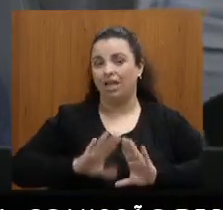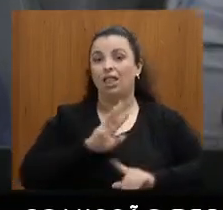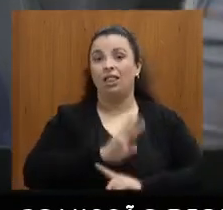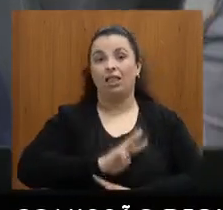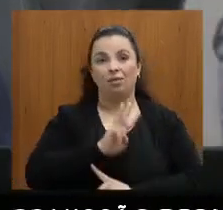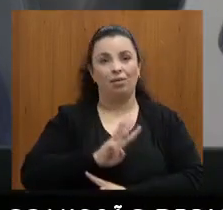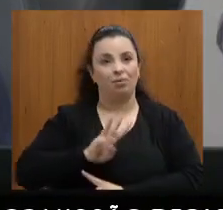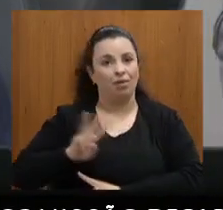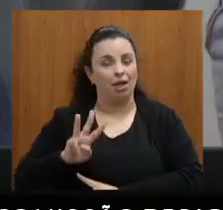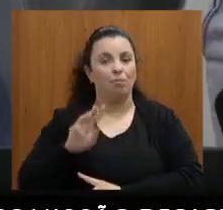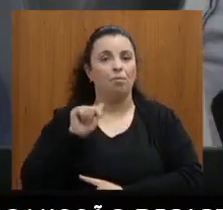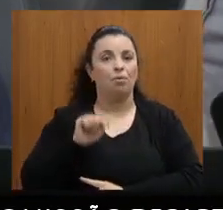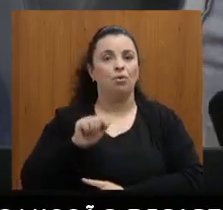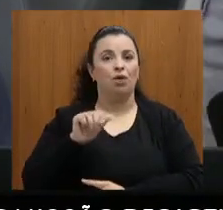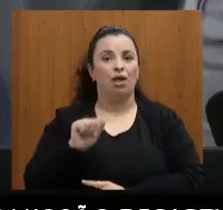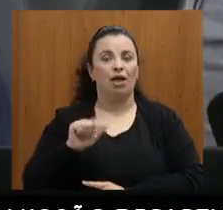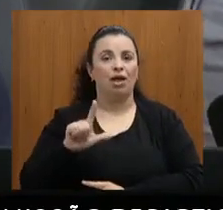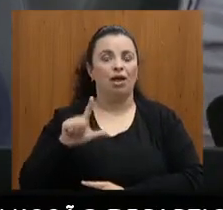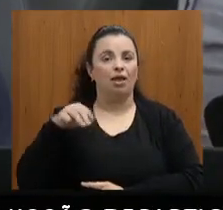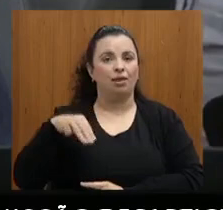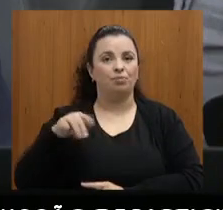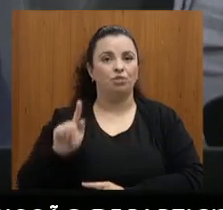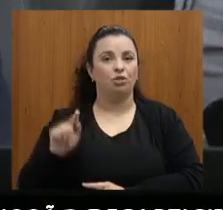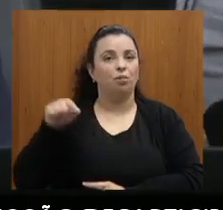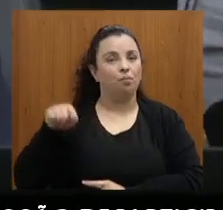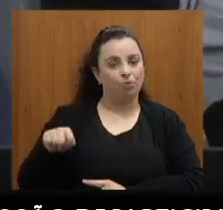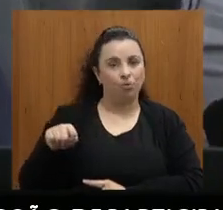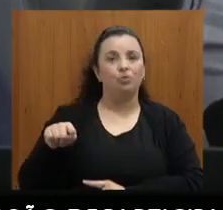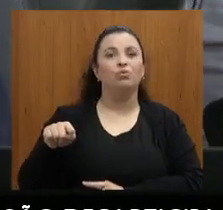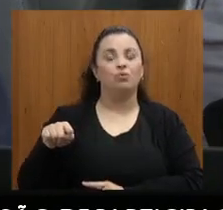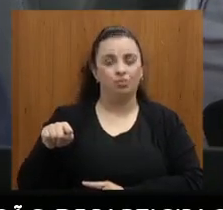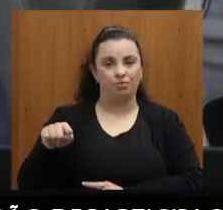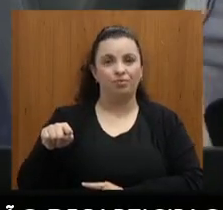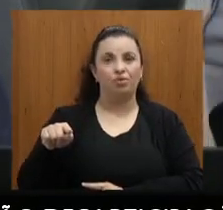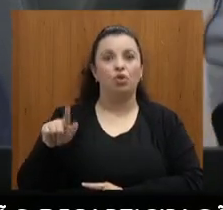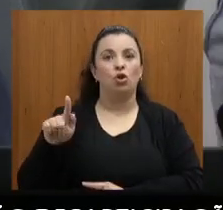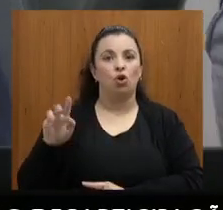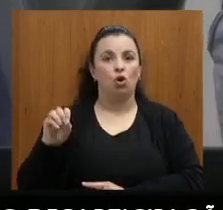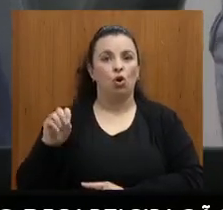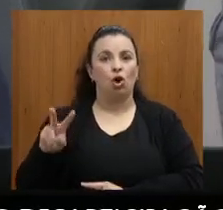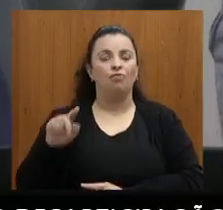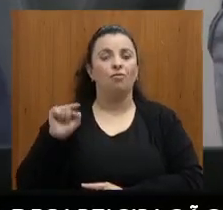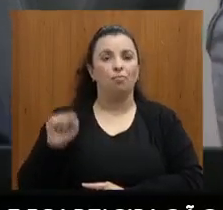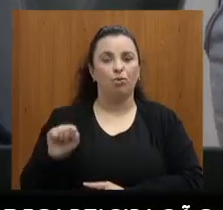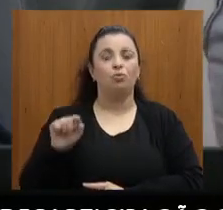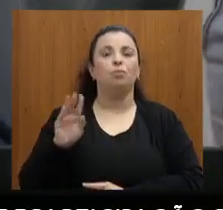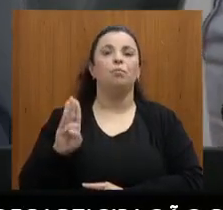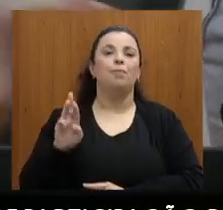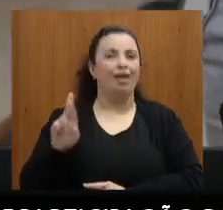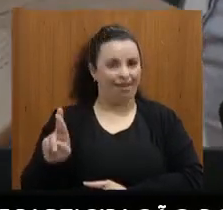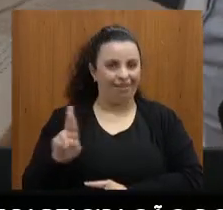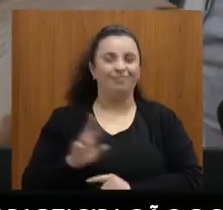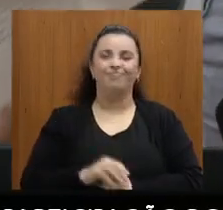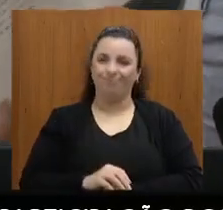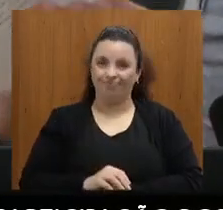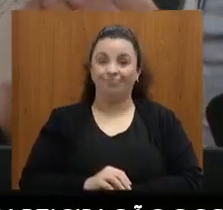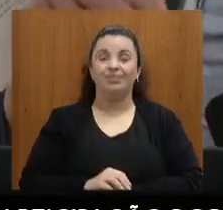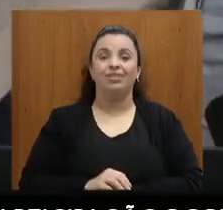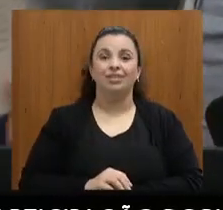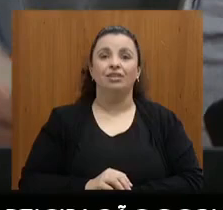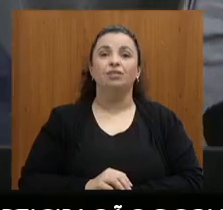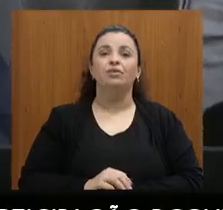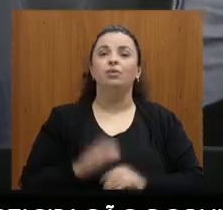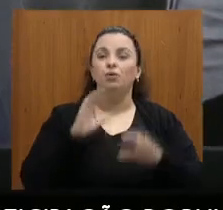.almg.gov.br. Comunicação